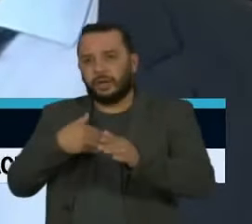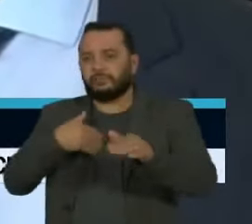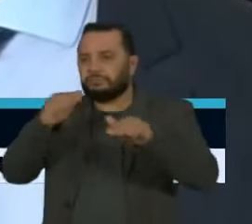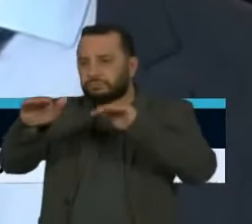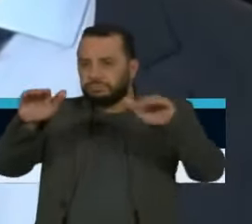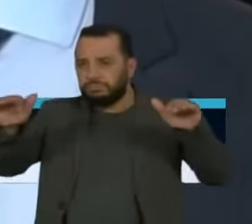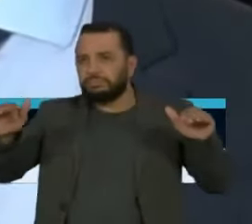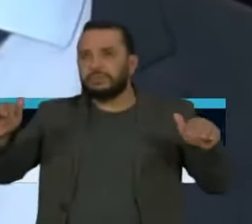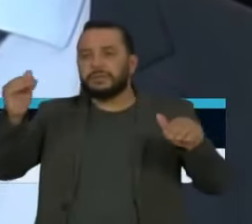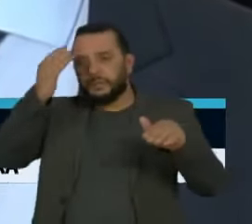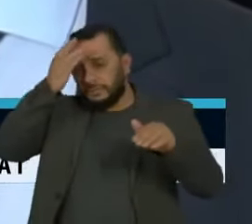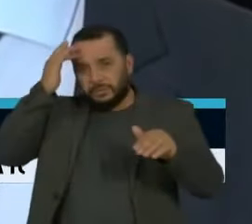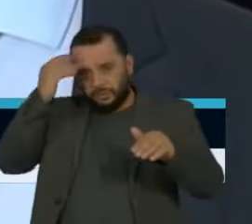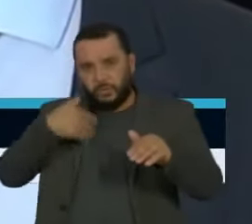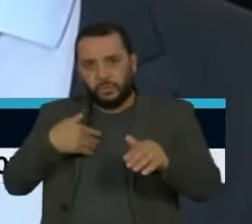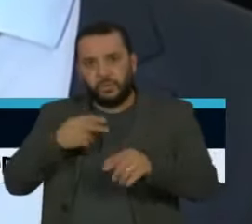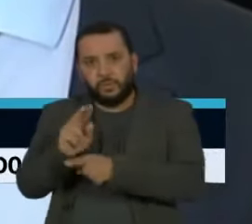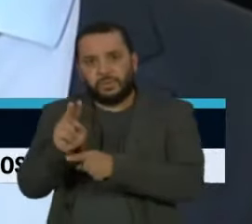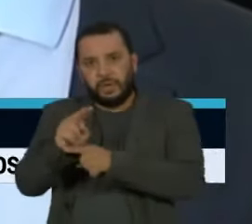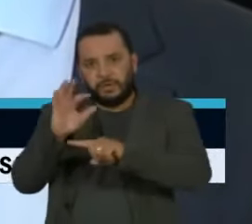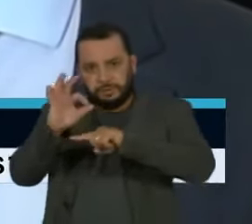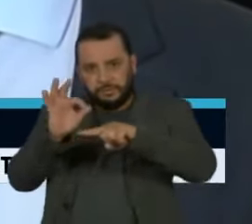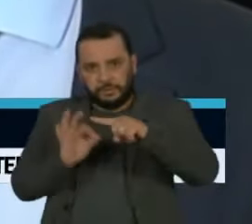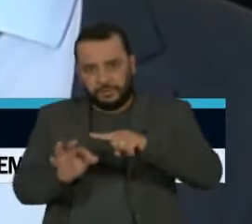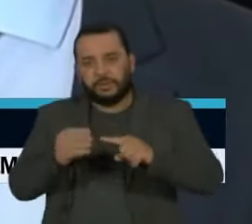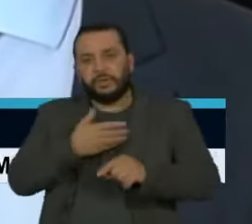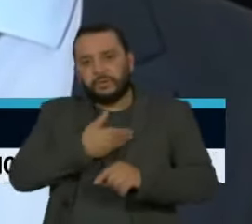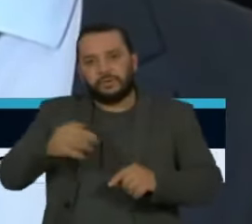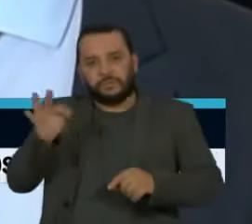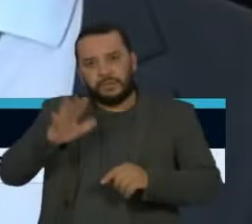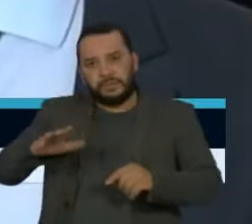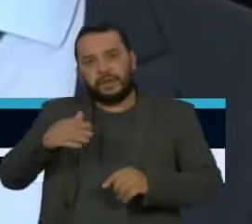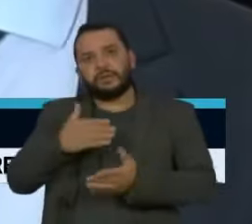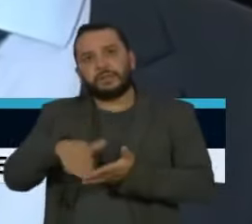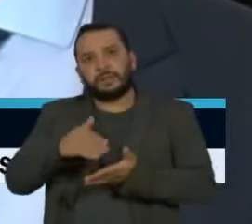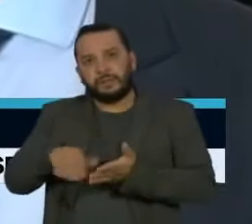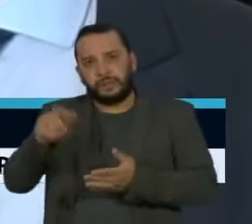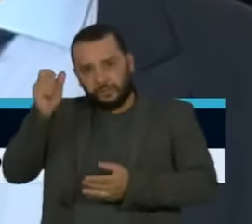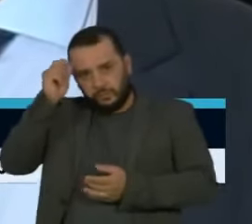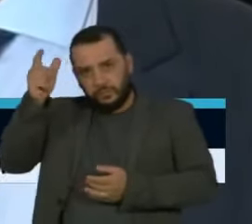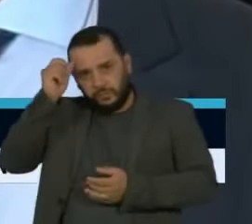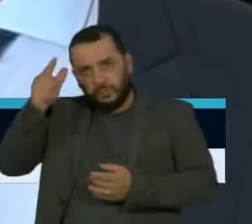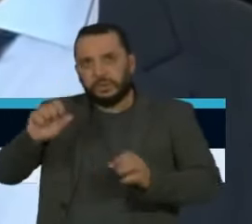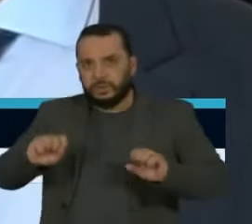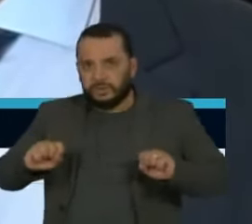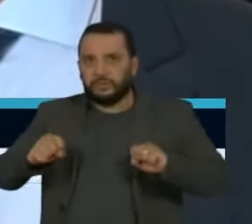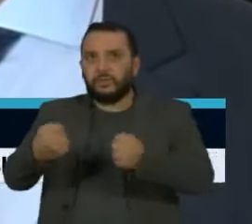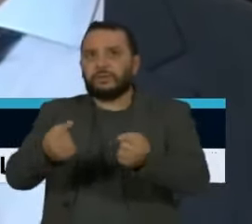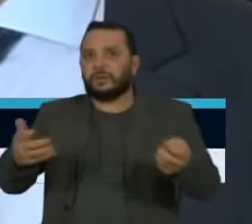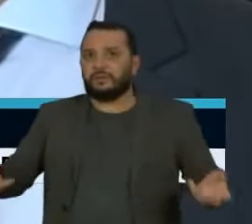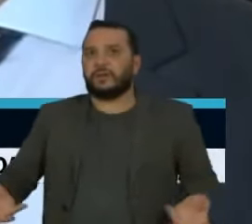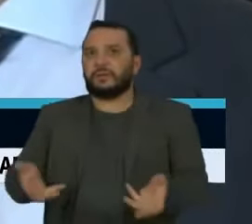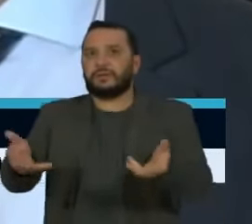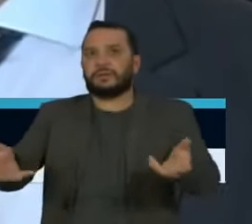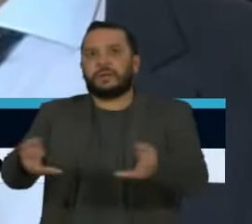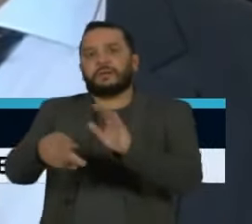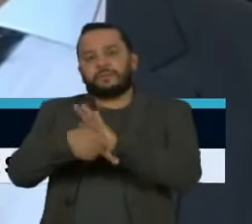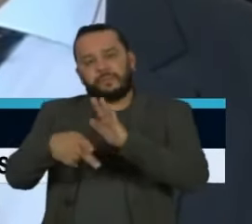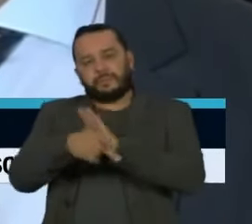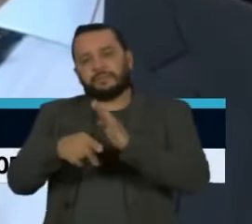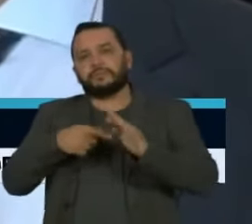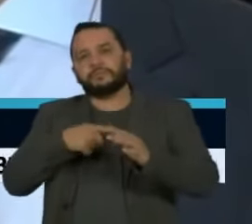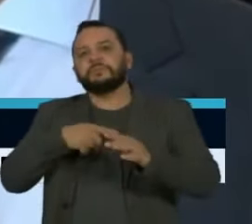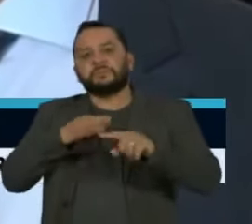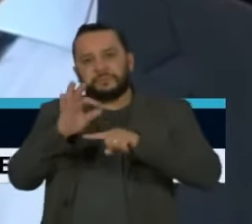governo federal, por meio da Secretaria de Cultura e do Ministério do Turismo, não medirá esforços para valorizar a Cinemateca, o